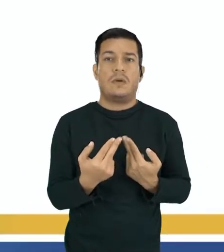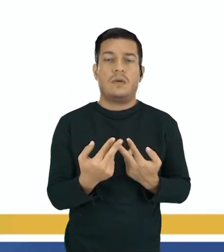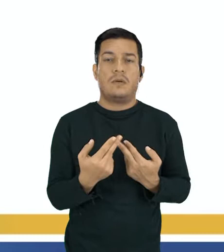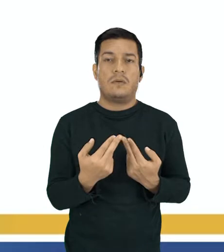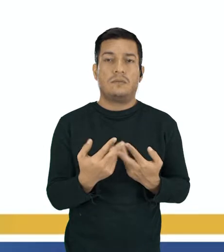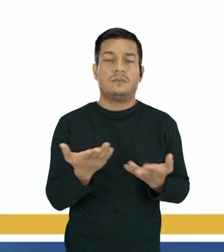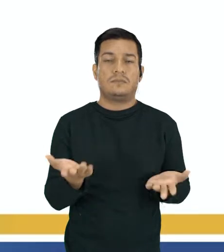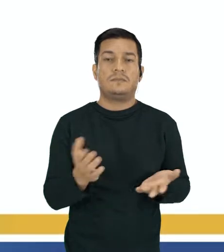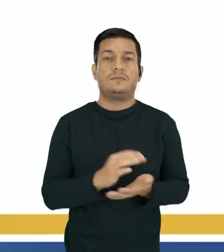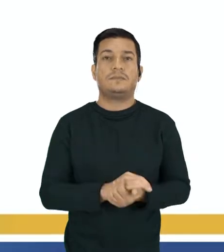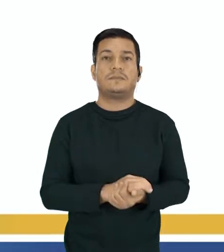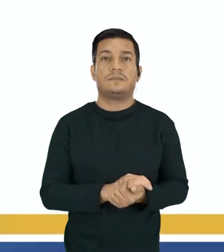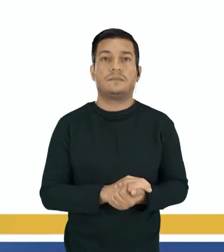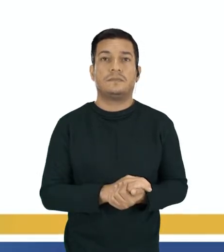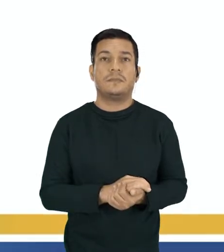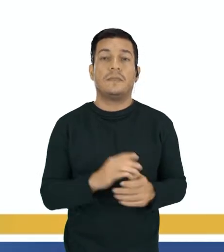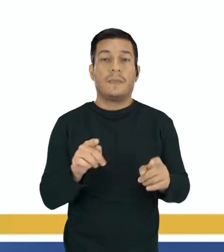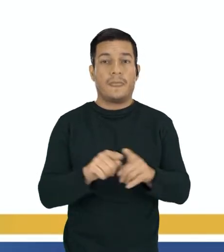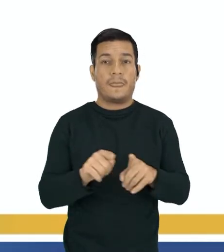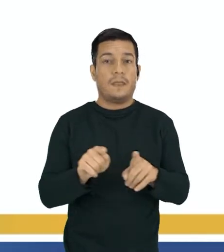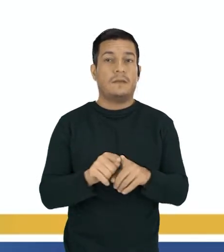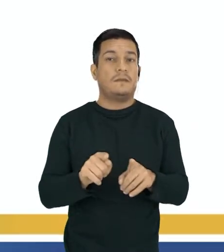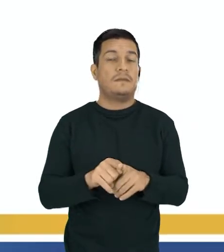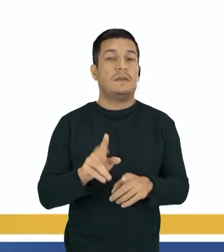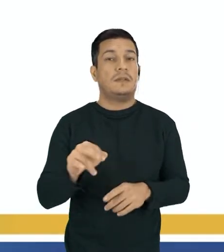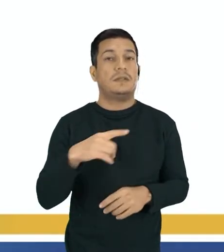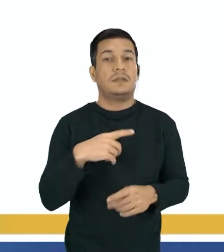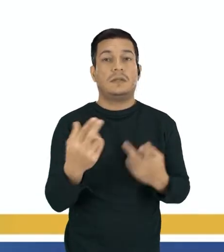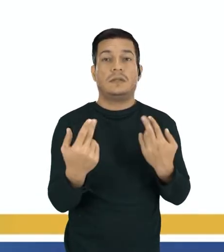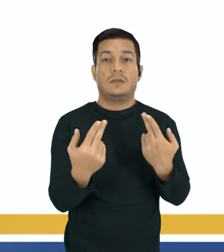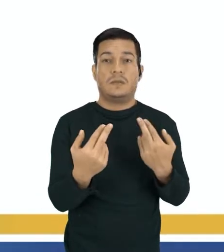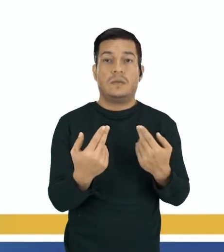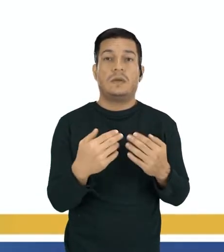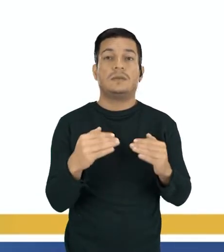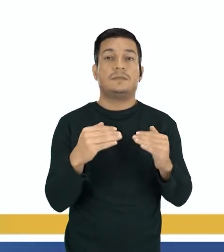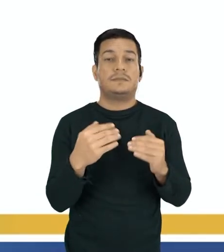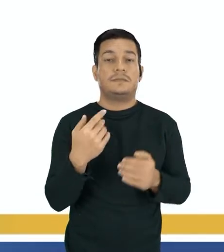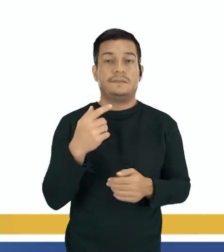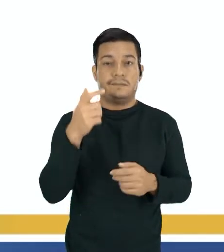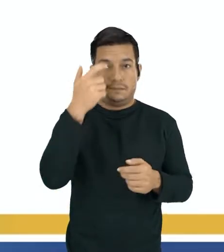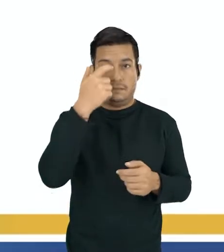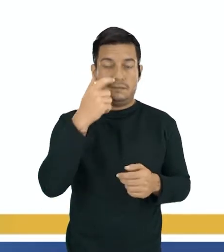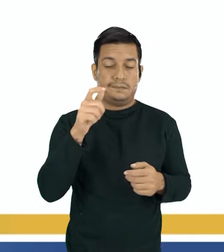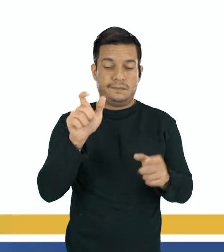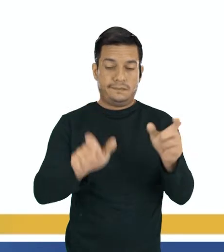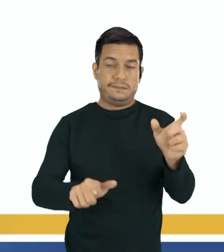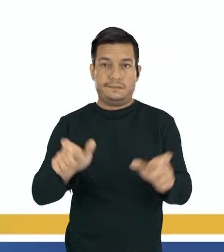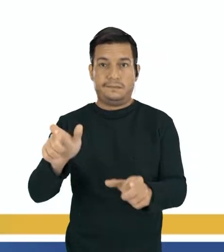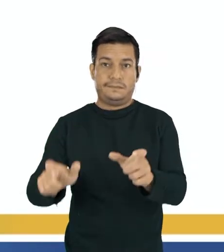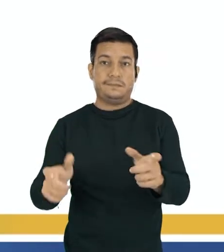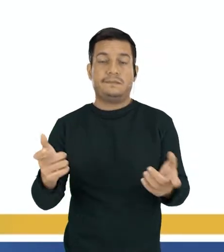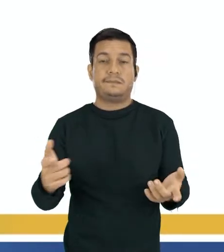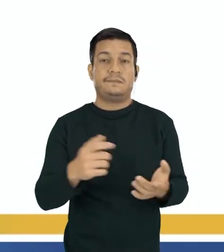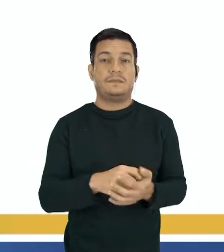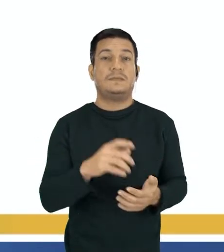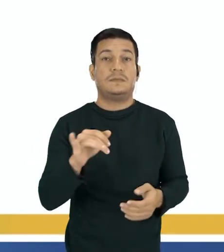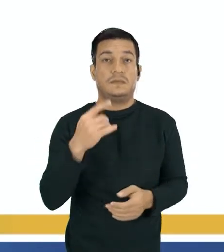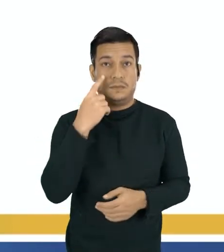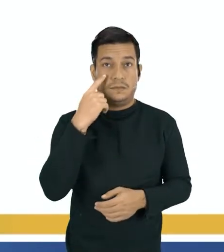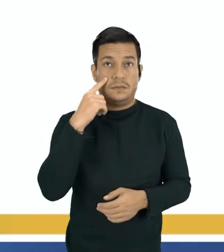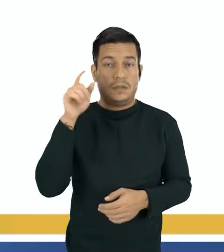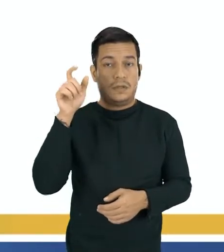deu origem a eles. E também vão ser iguais entre si. Se vocês observarem a imagem da